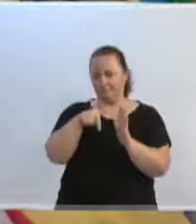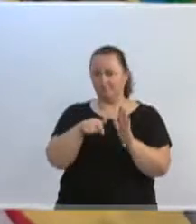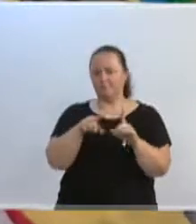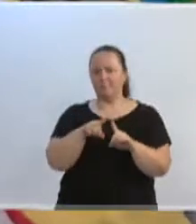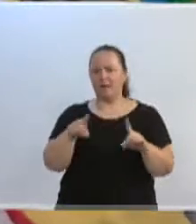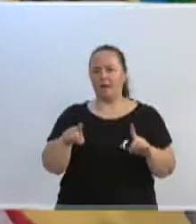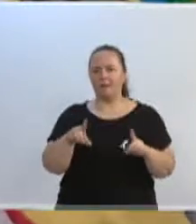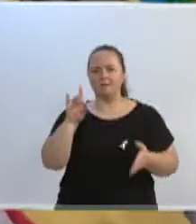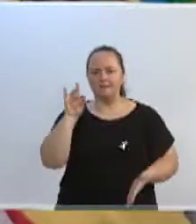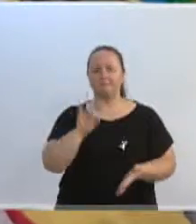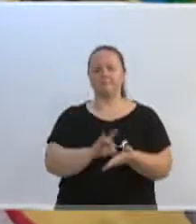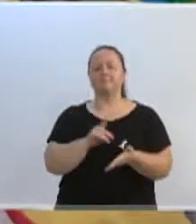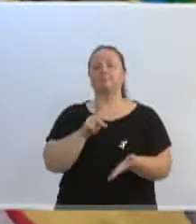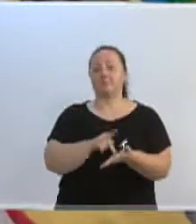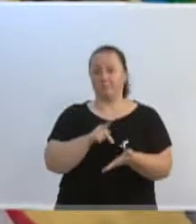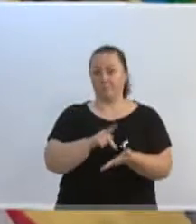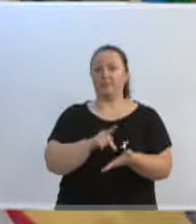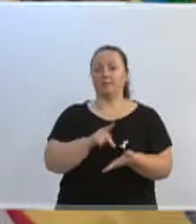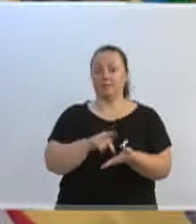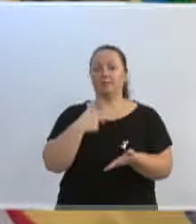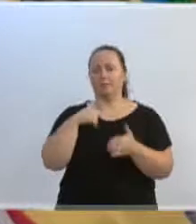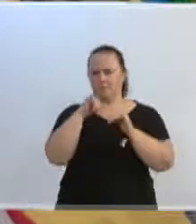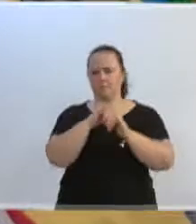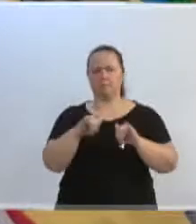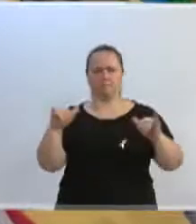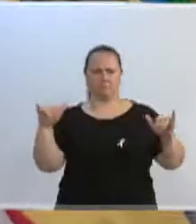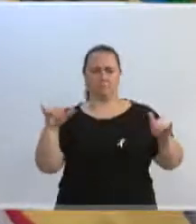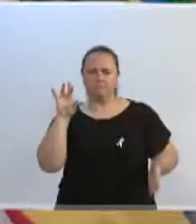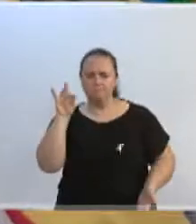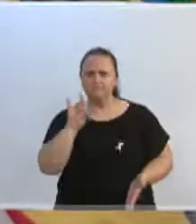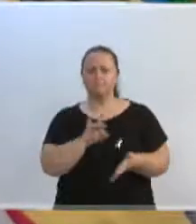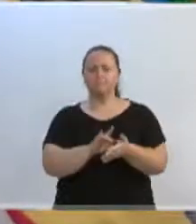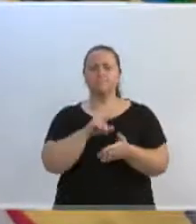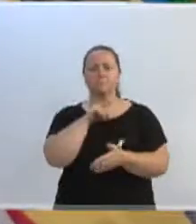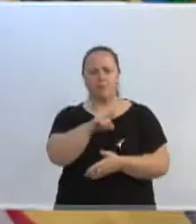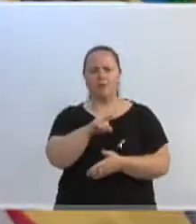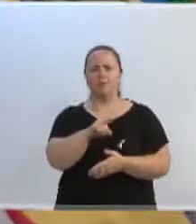e eu sempre digo isso para ele, que ele realmente é um herói.